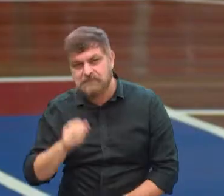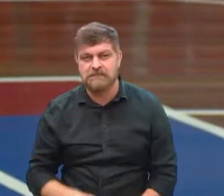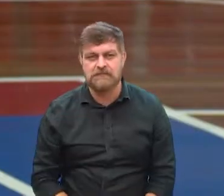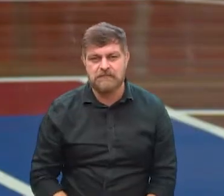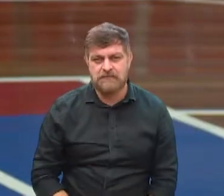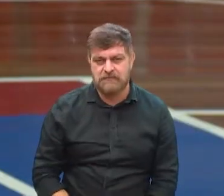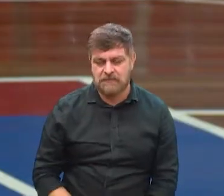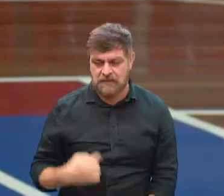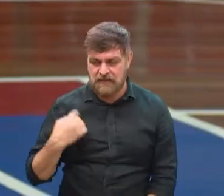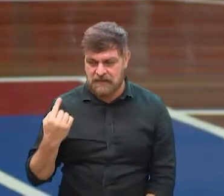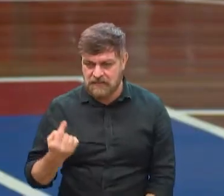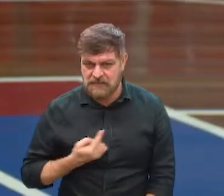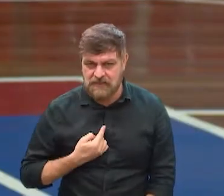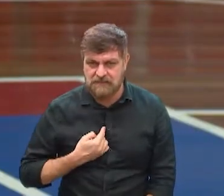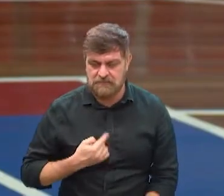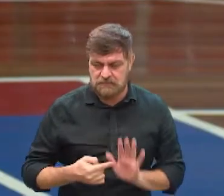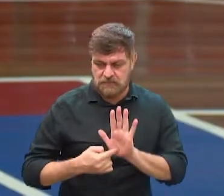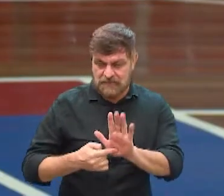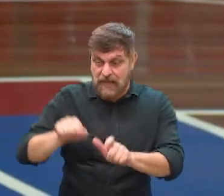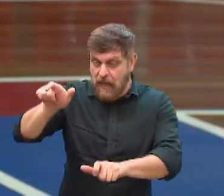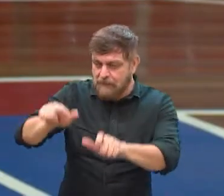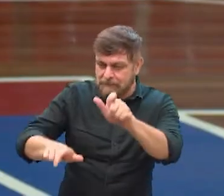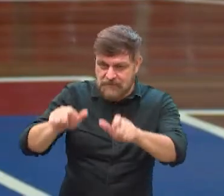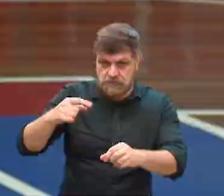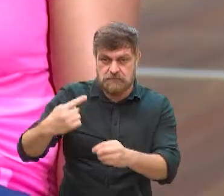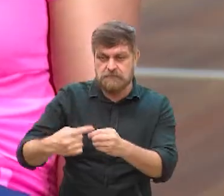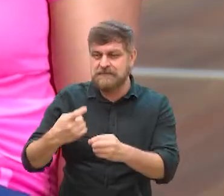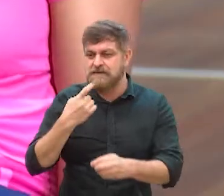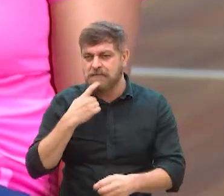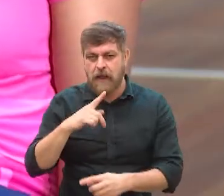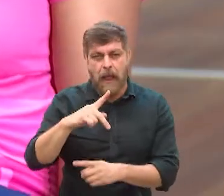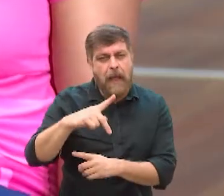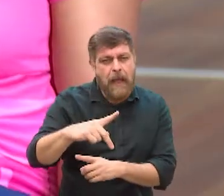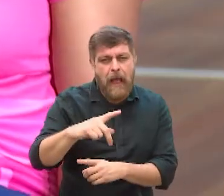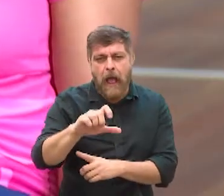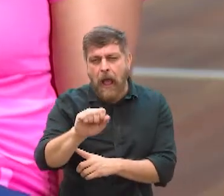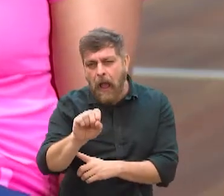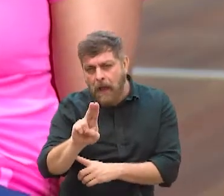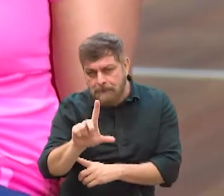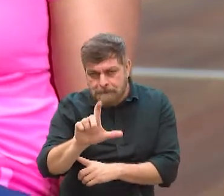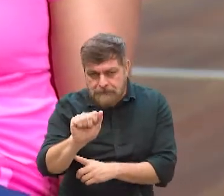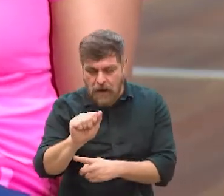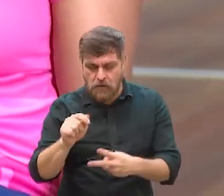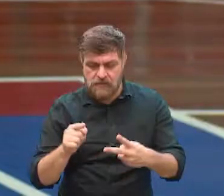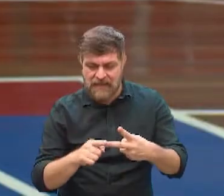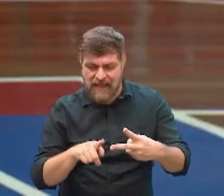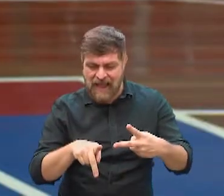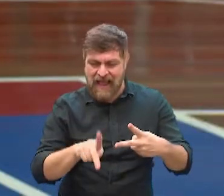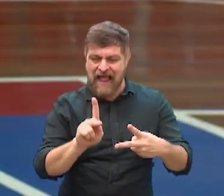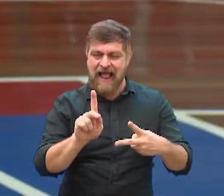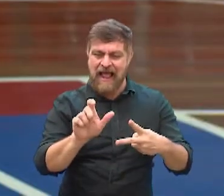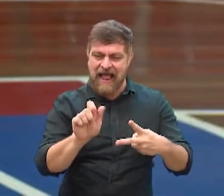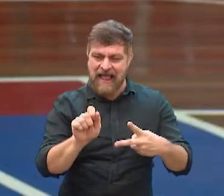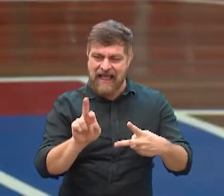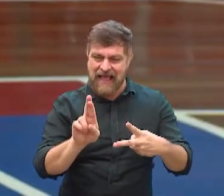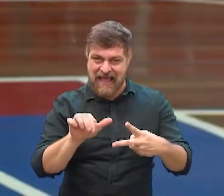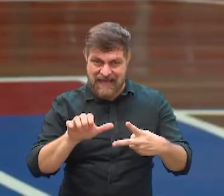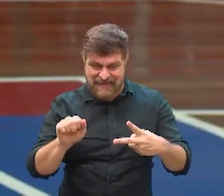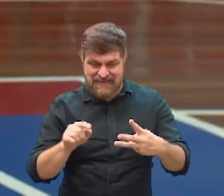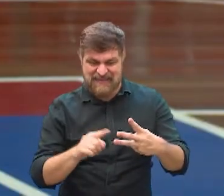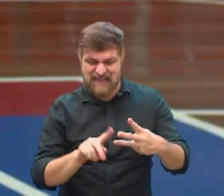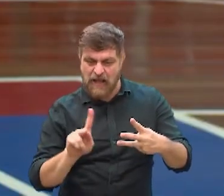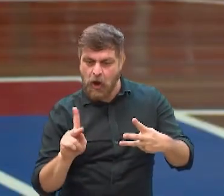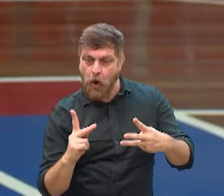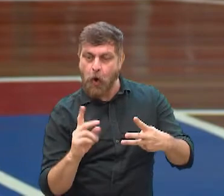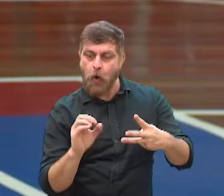gente estava citando essas atletas, né, que já passaram por Campinas, Paula, Karina, Hortência, recentemente a gente teve a Janete. O